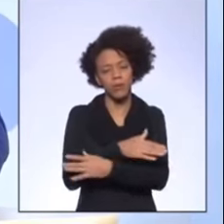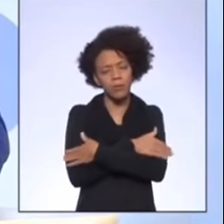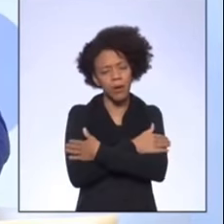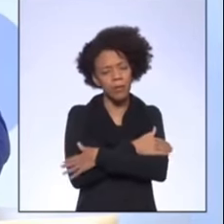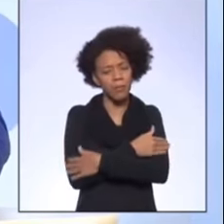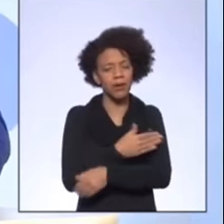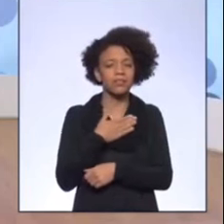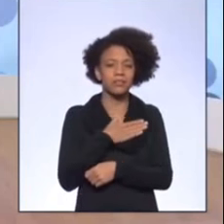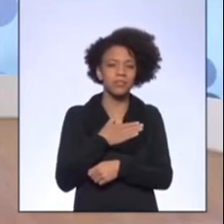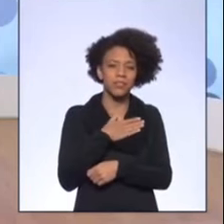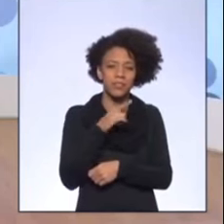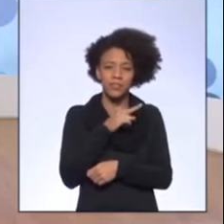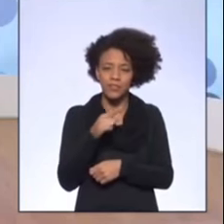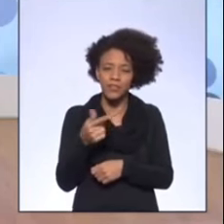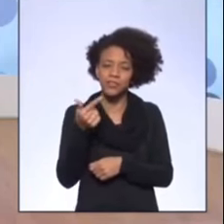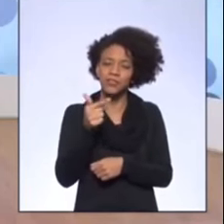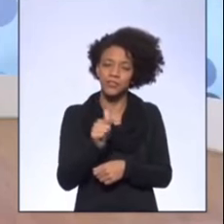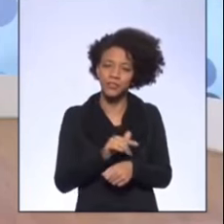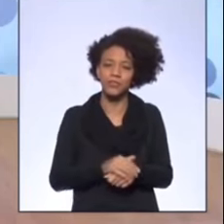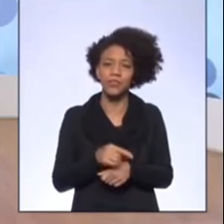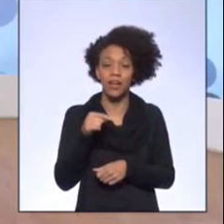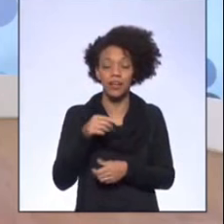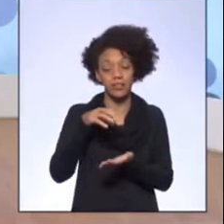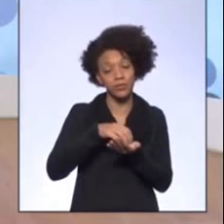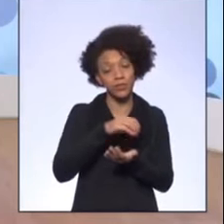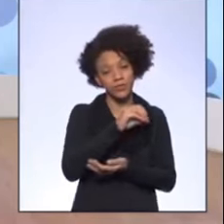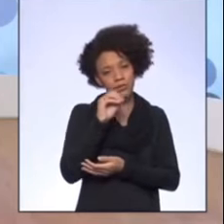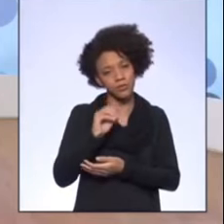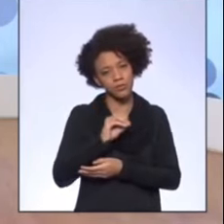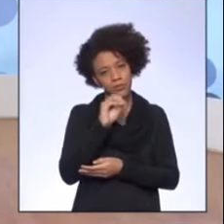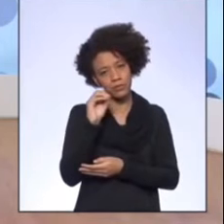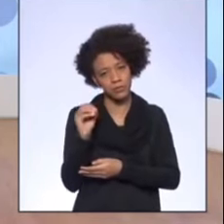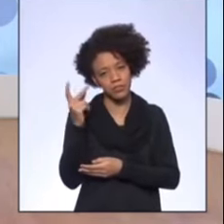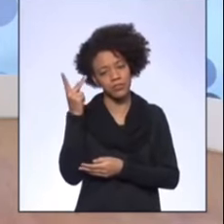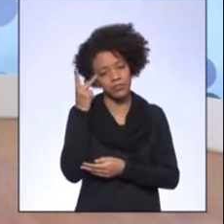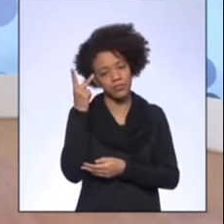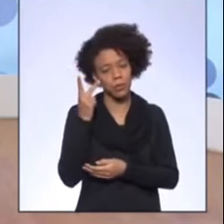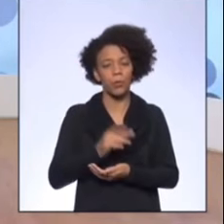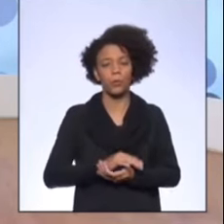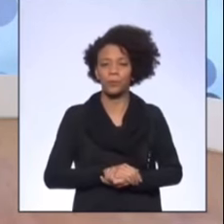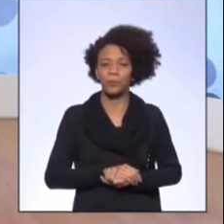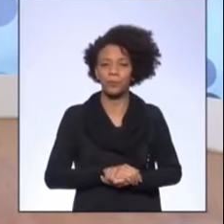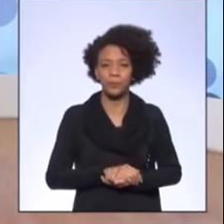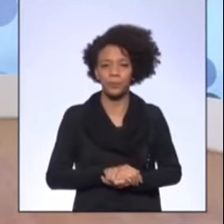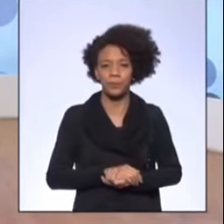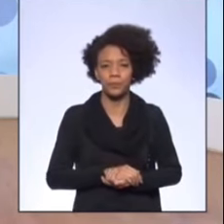foi um prazer estar com vocês novamente aqui no Centro de Mídias do Estado de São Paulo.